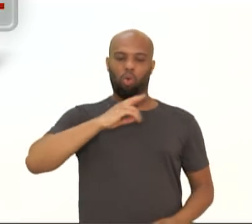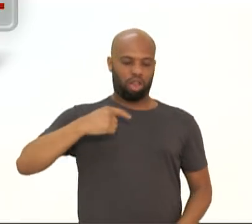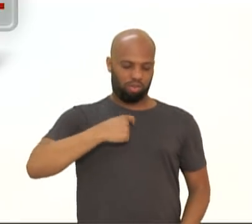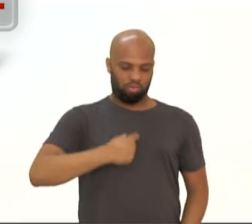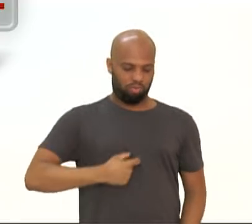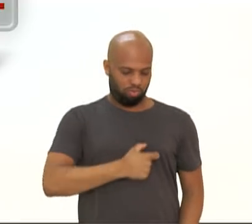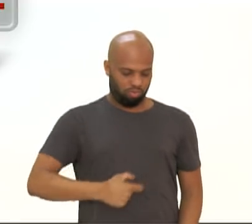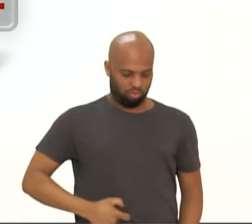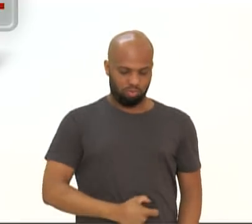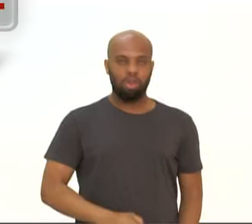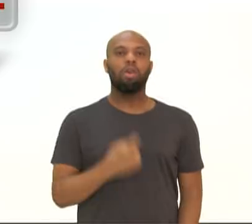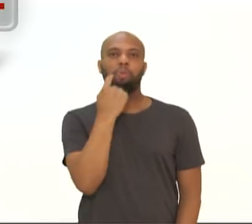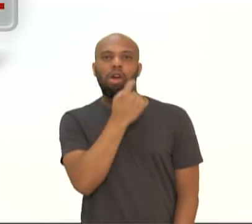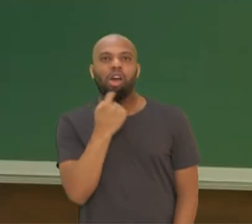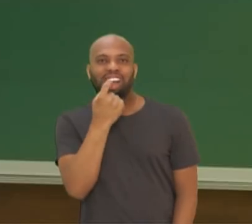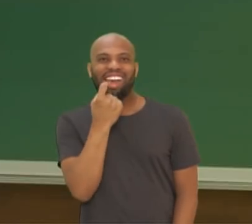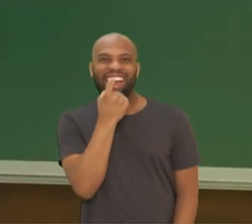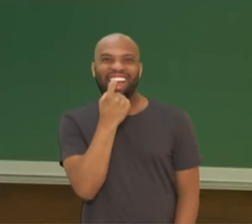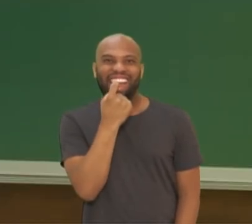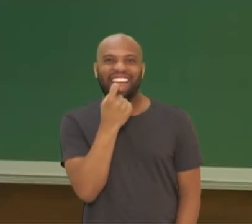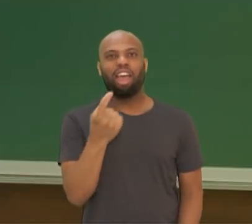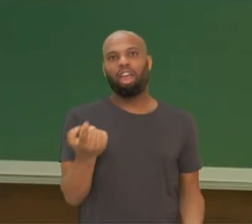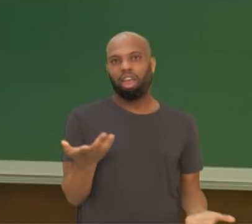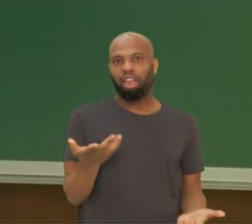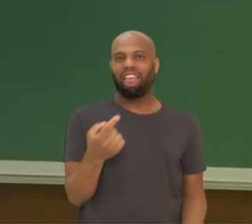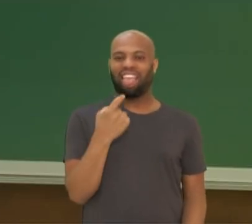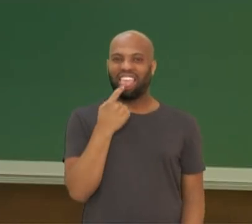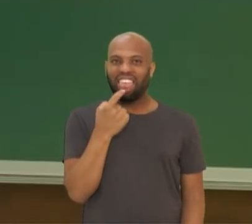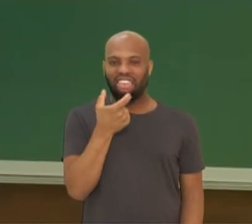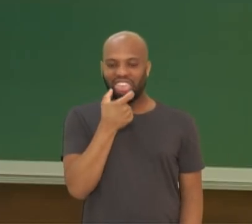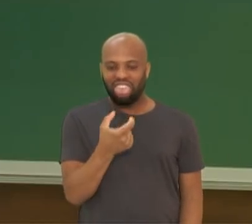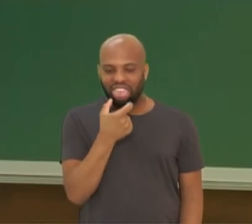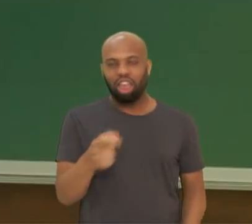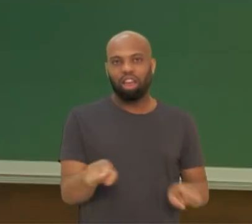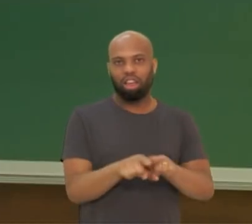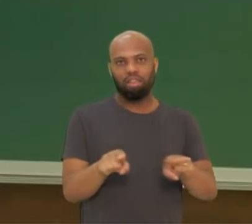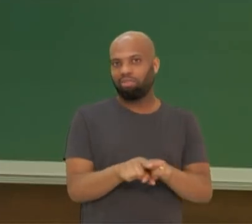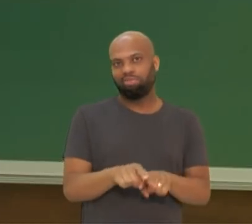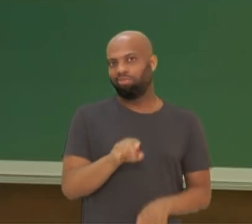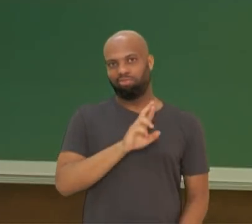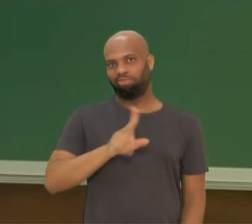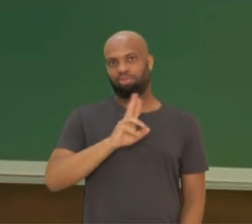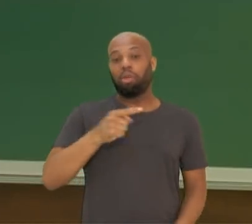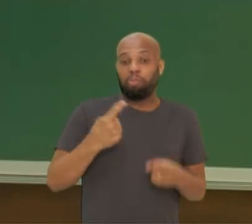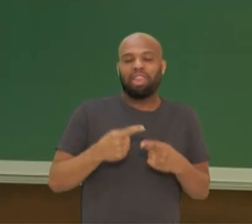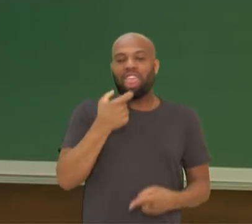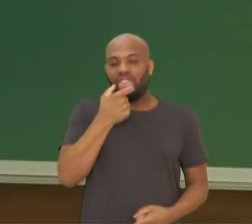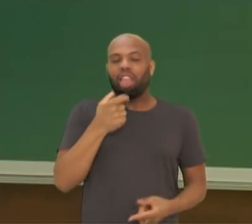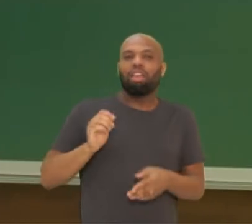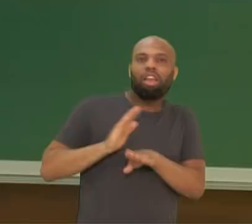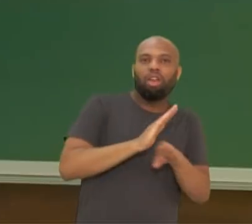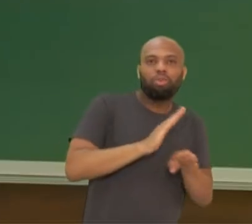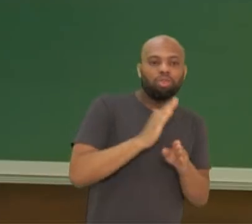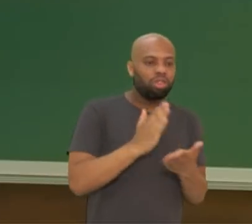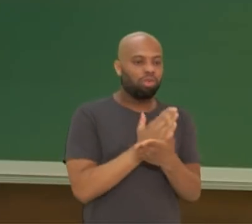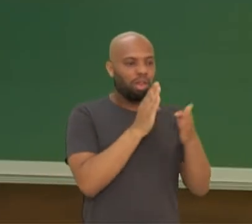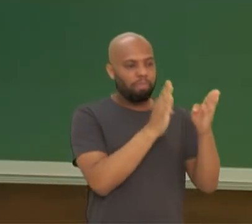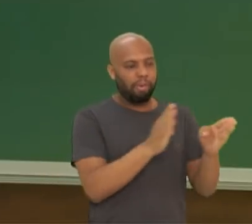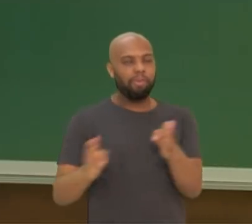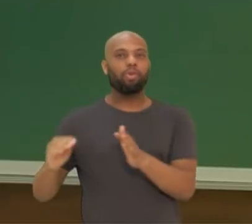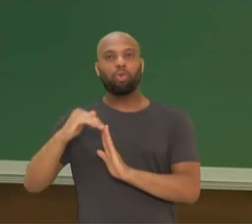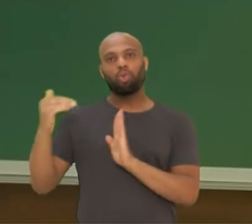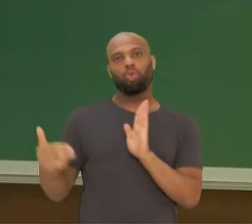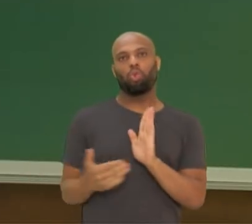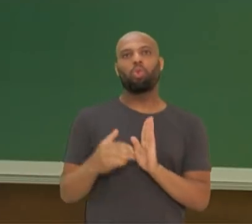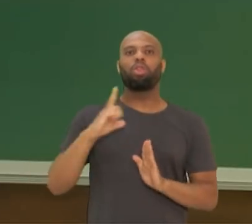digestório. Boca, dentes, né? A língua que vai estar na boca, auxiliando alguns processos, tudo isso